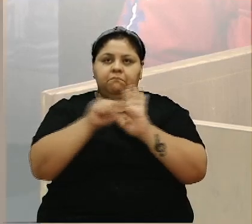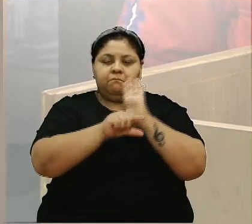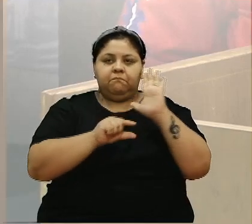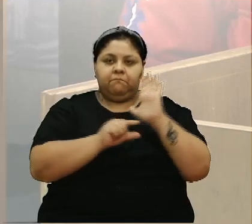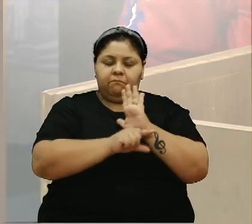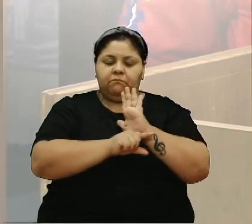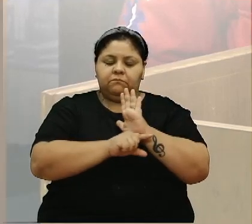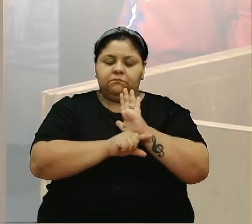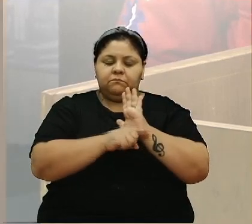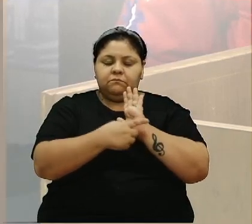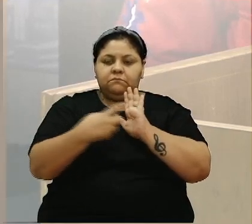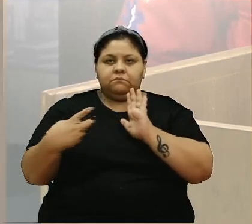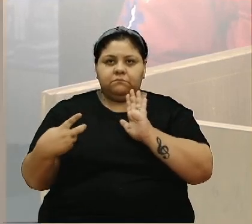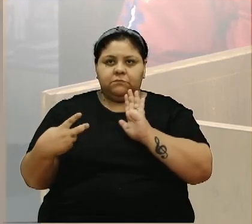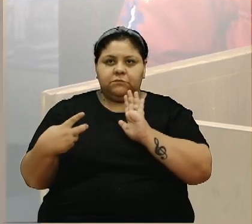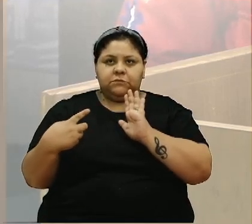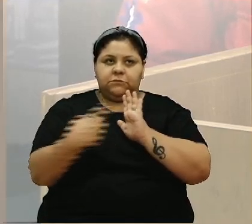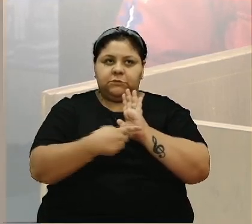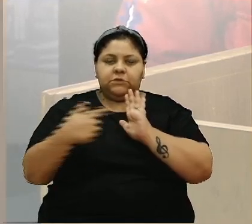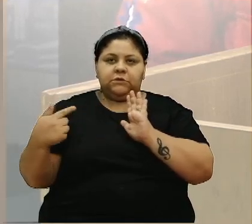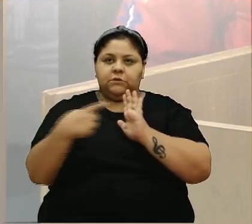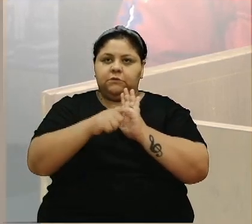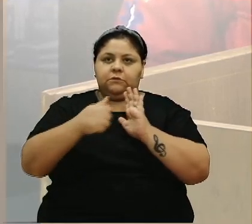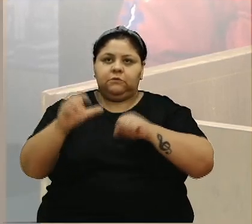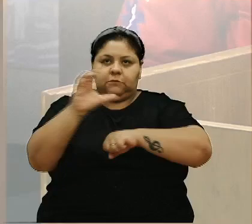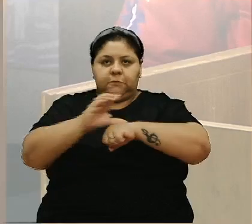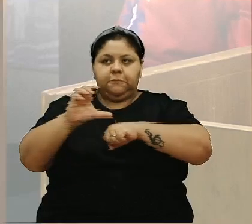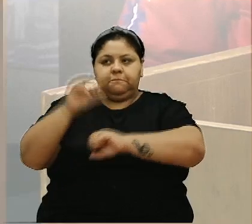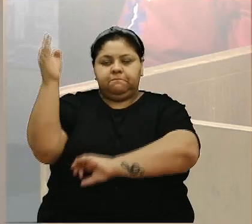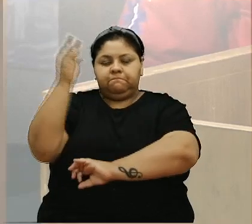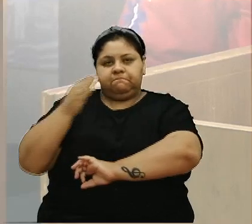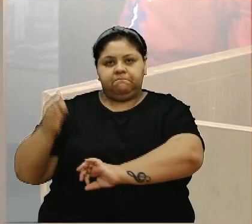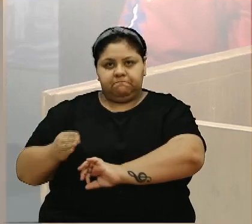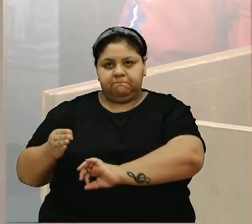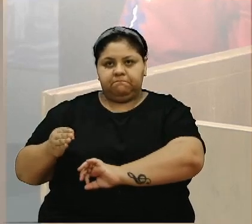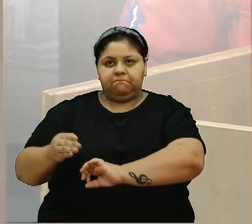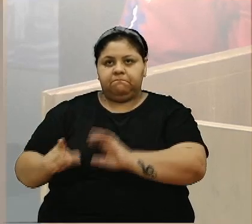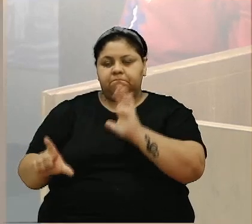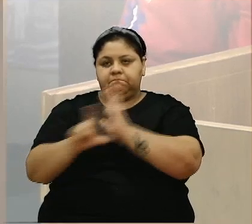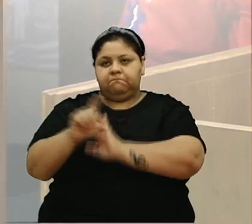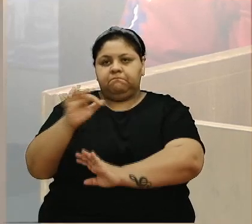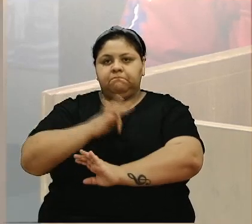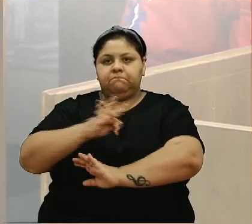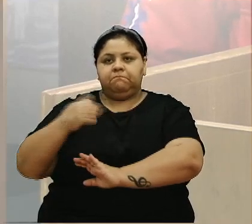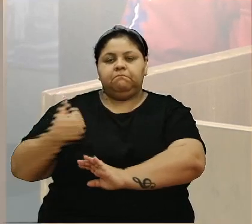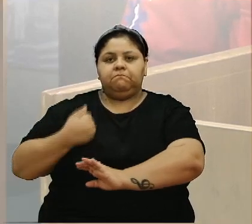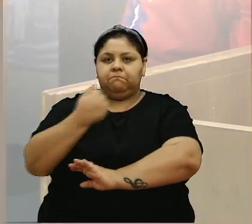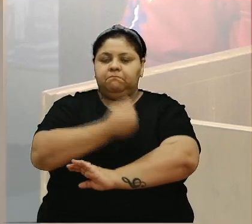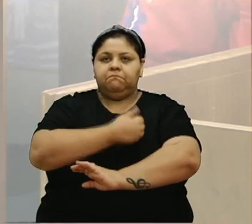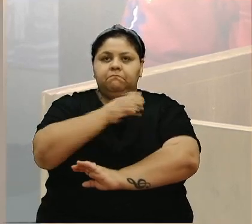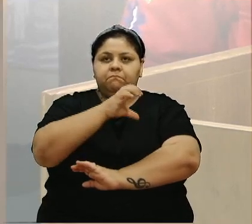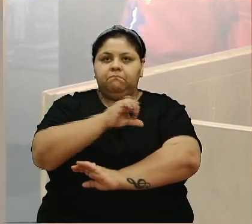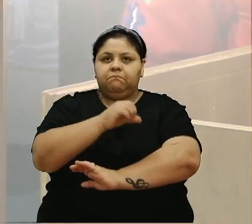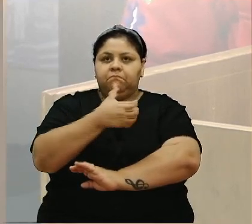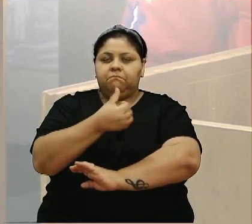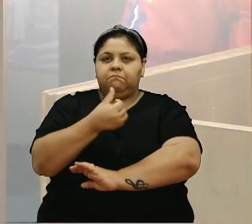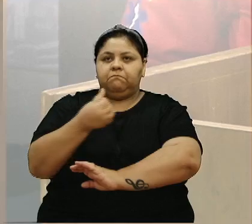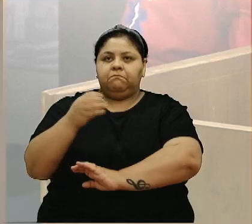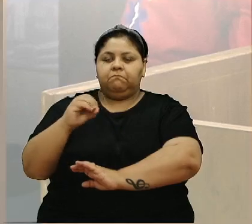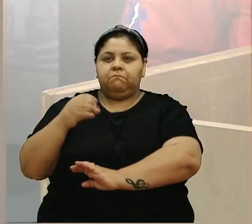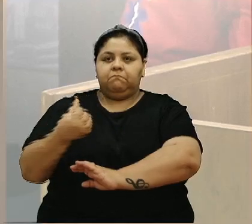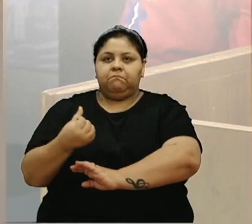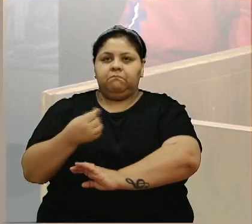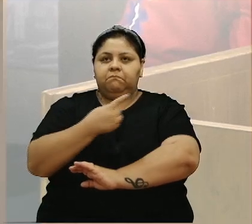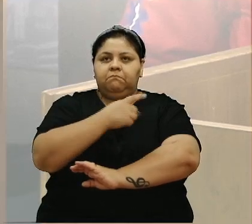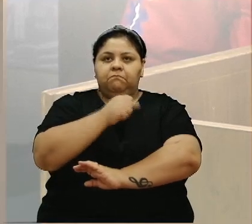da Constituição da República Federativa do Brasil, e Lei Federal número 9.606, de